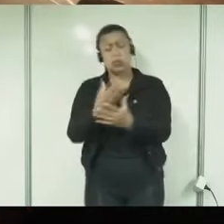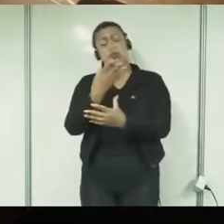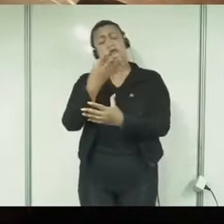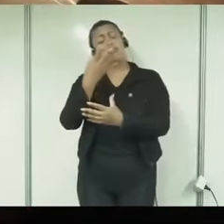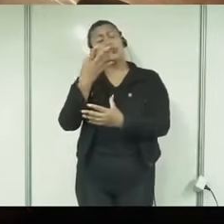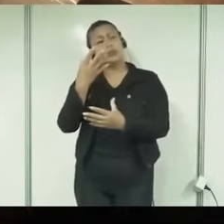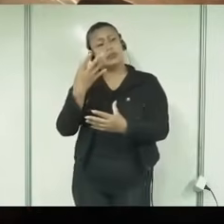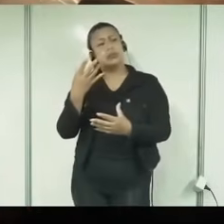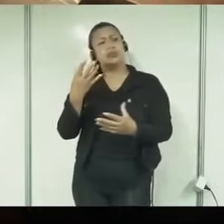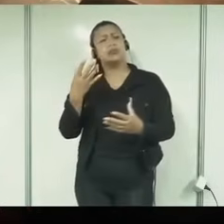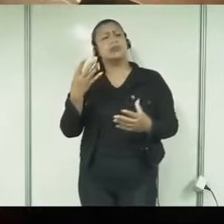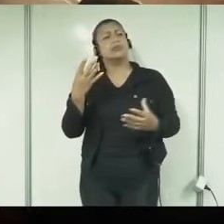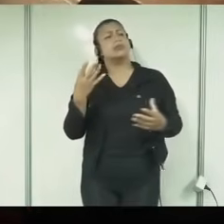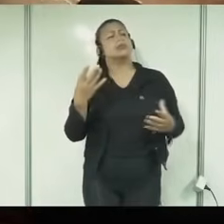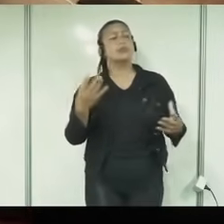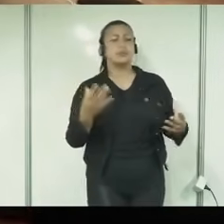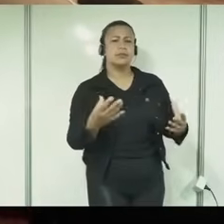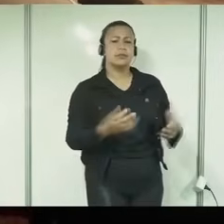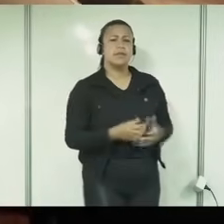Minha